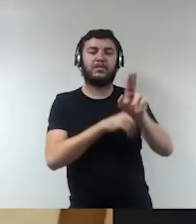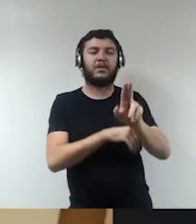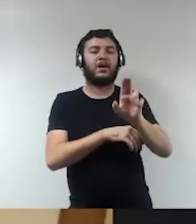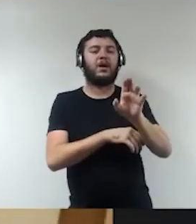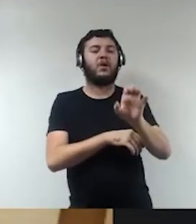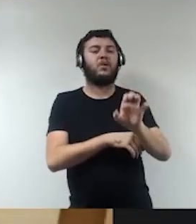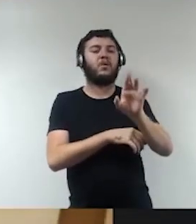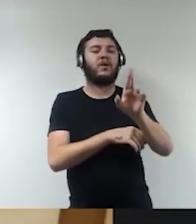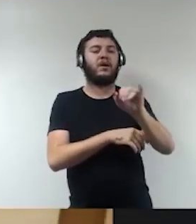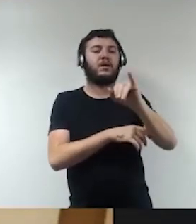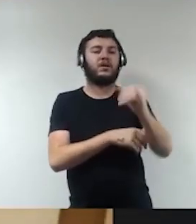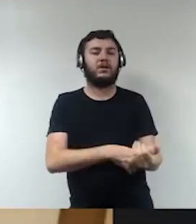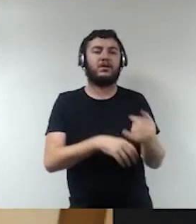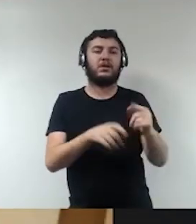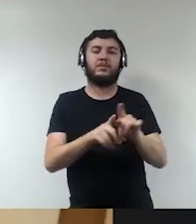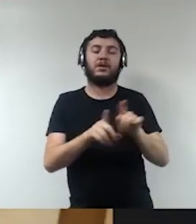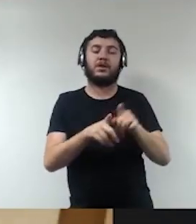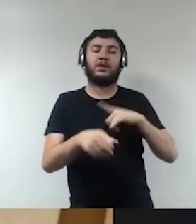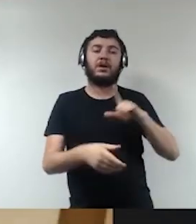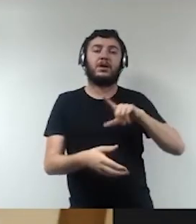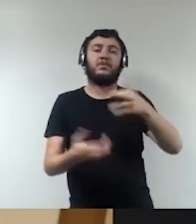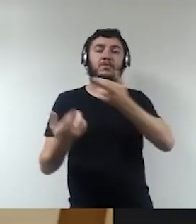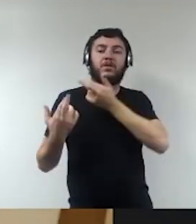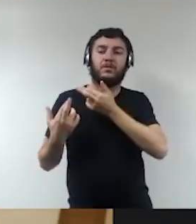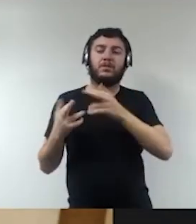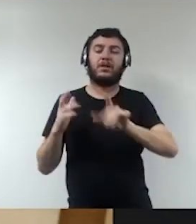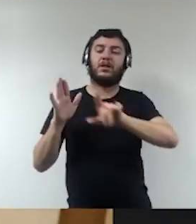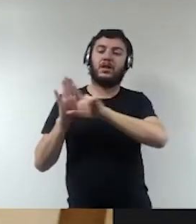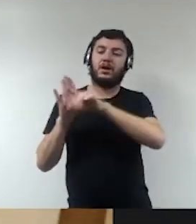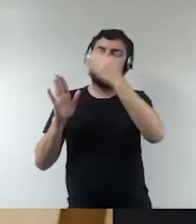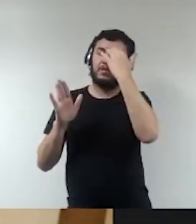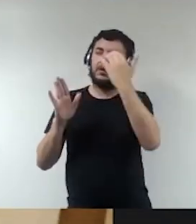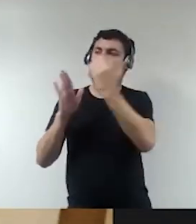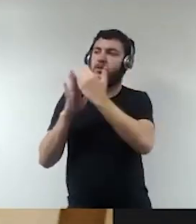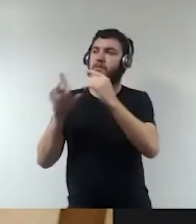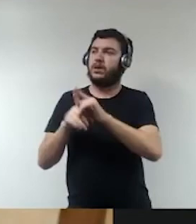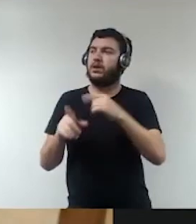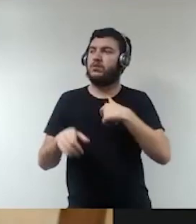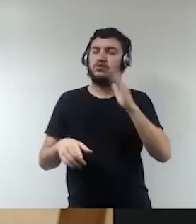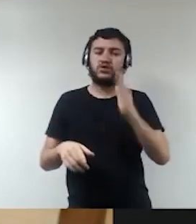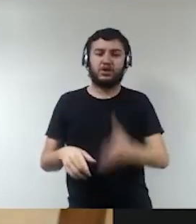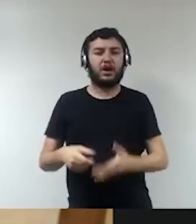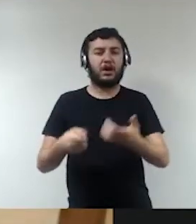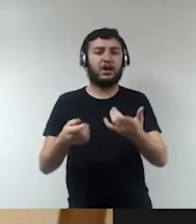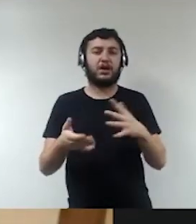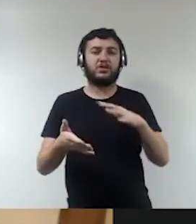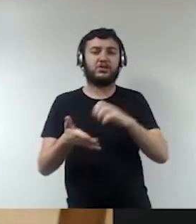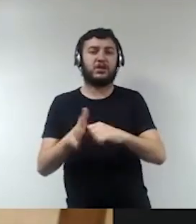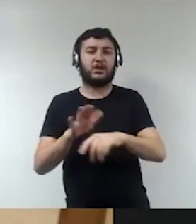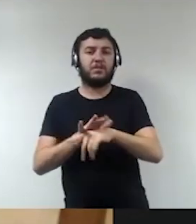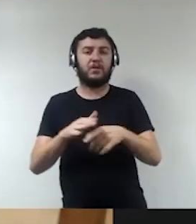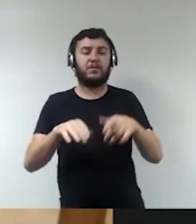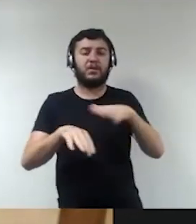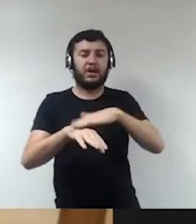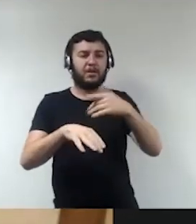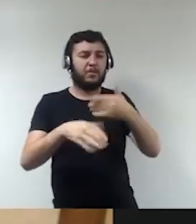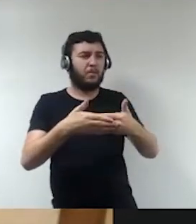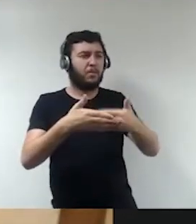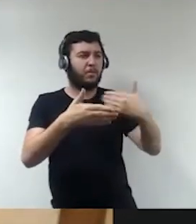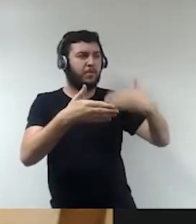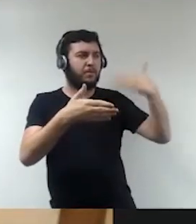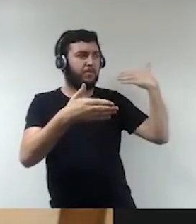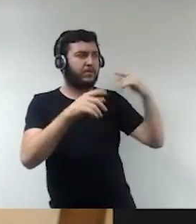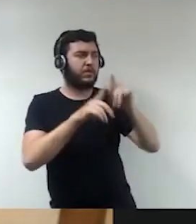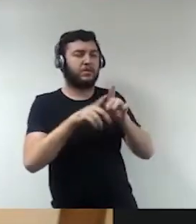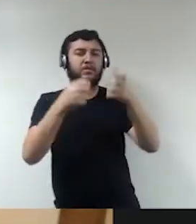que a gente deve pensar eu escrevi isso há poucos dias, por que não pensarmos, a gente precisa evoluir nessa ideia